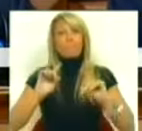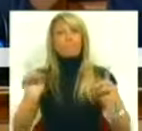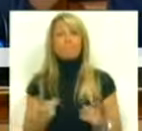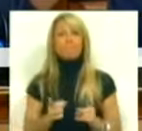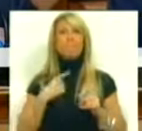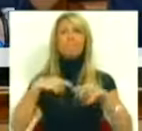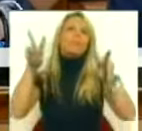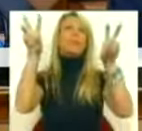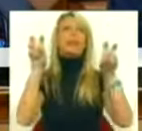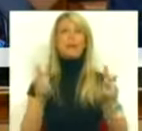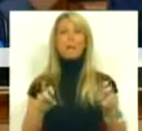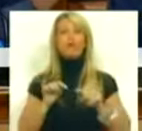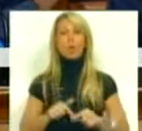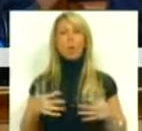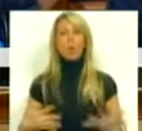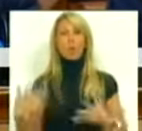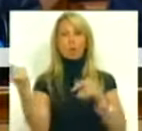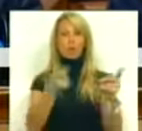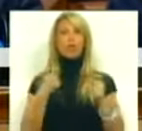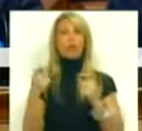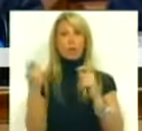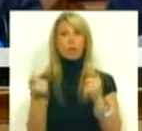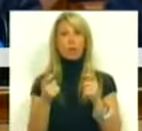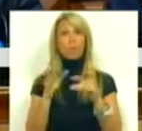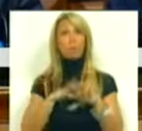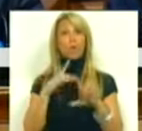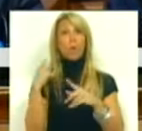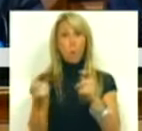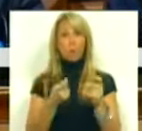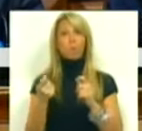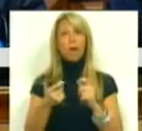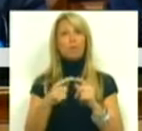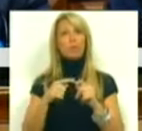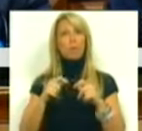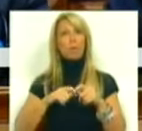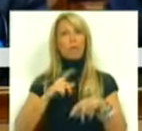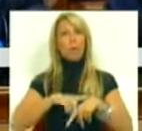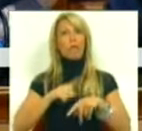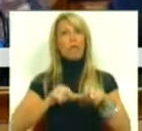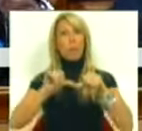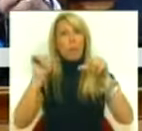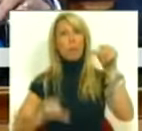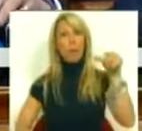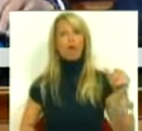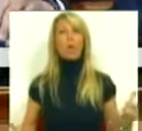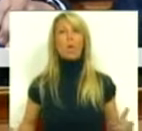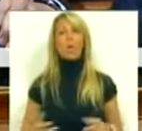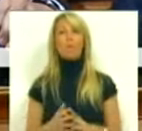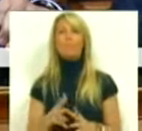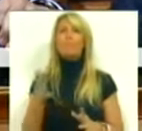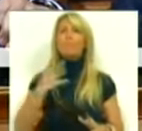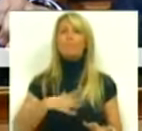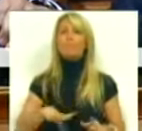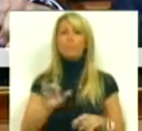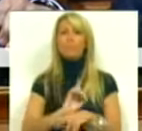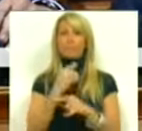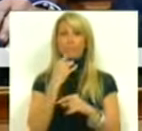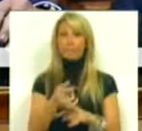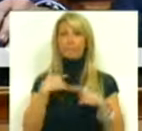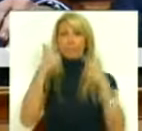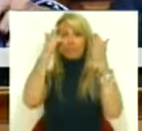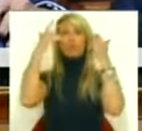nas temáticas que hoje temos a discutir num debate que é longo. E começaria, primeiramente, por manifestar, digamos, a nossa surpresa e